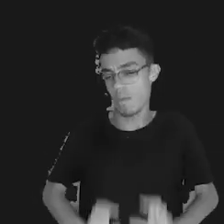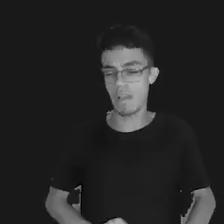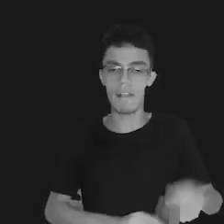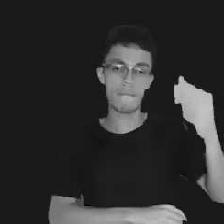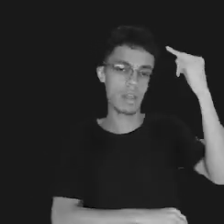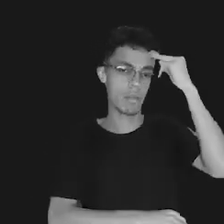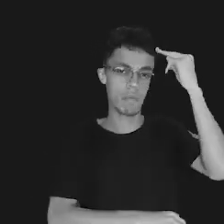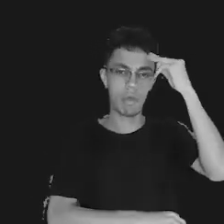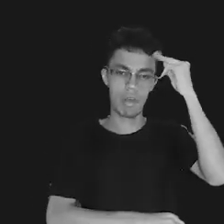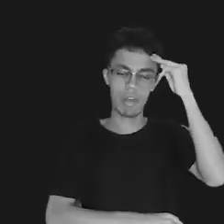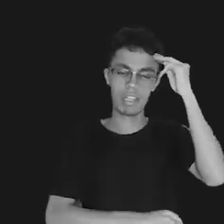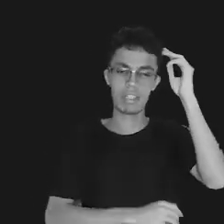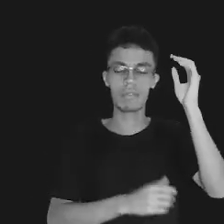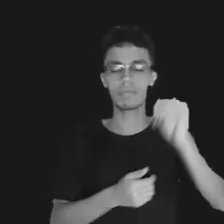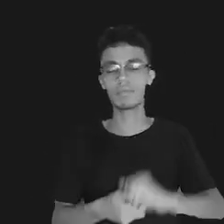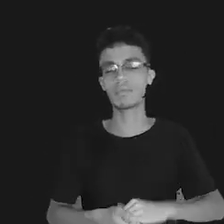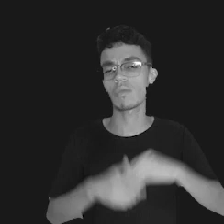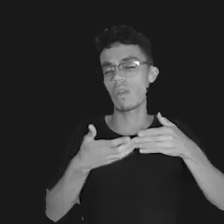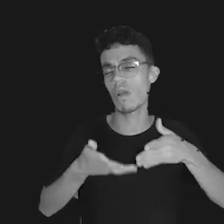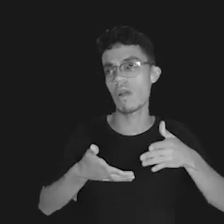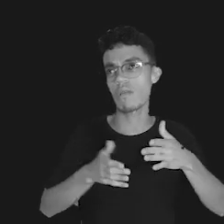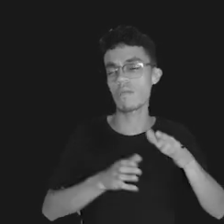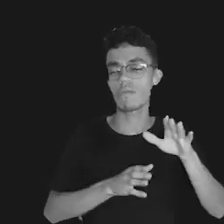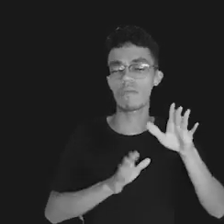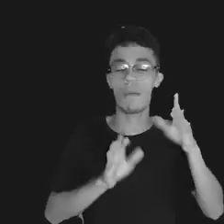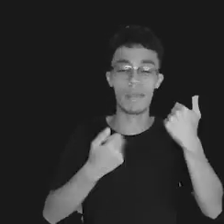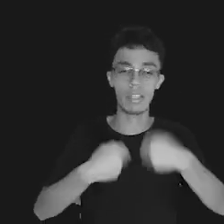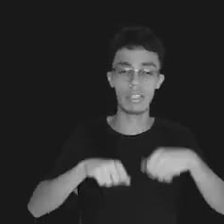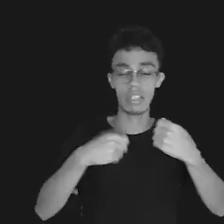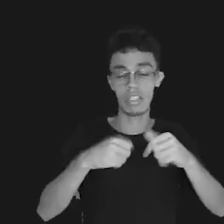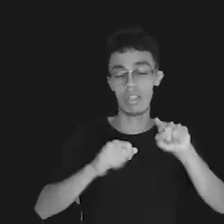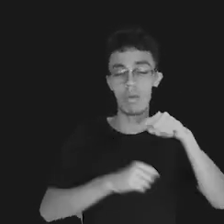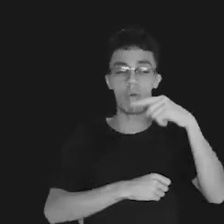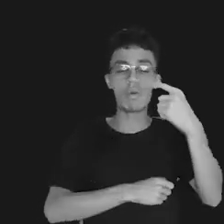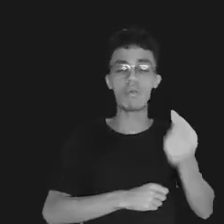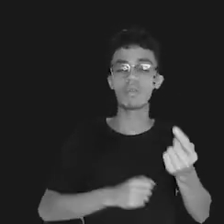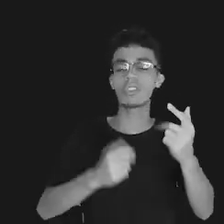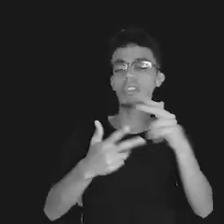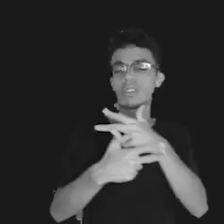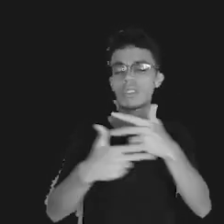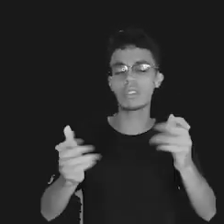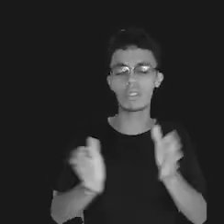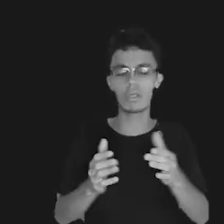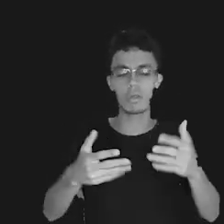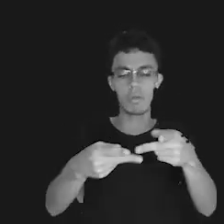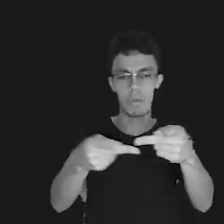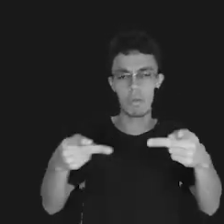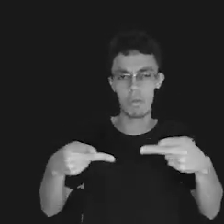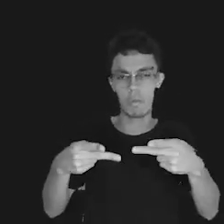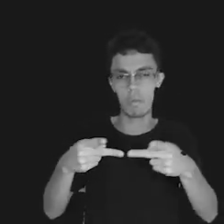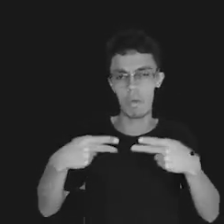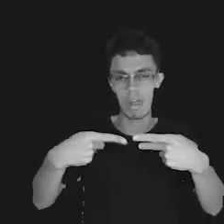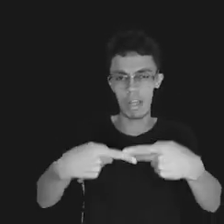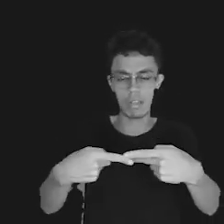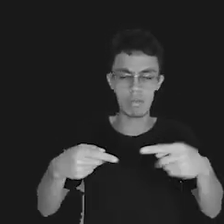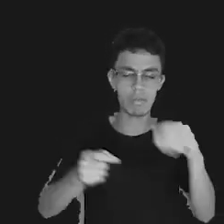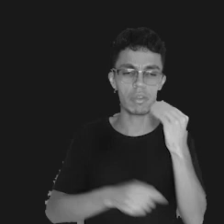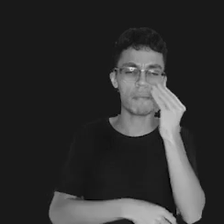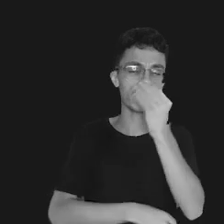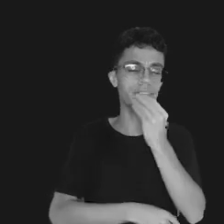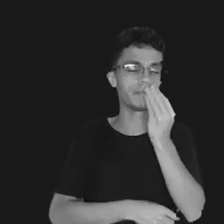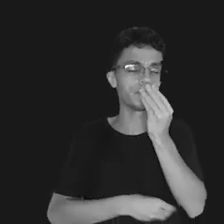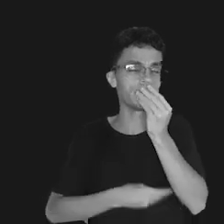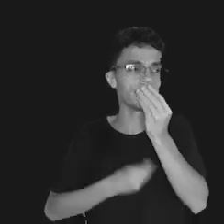memória abissal, o renascer. É preciso agora um outro prato para o vosso paladar tão delicado. E